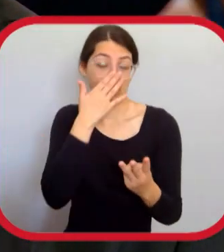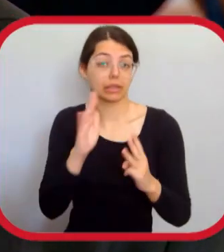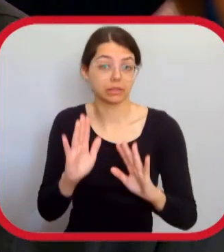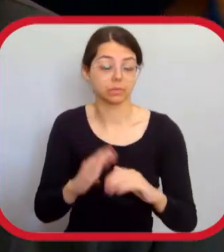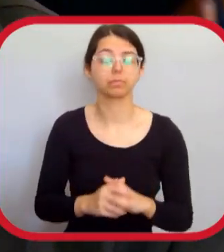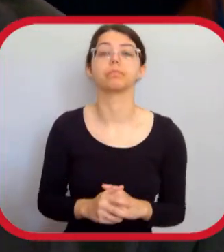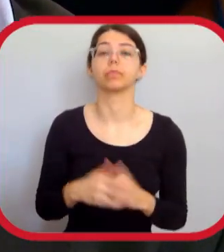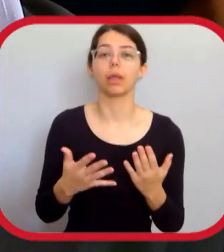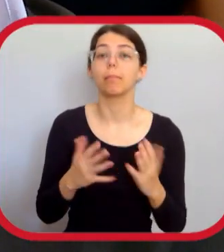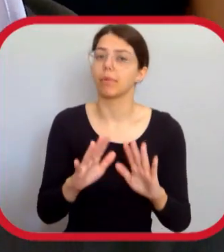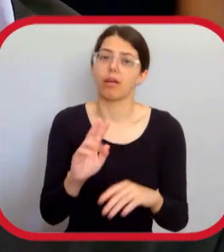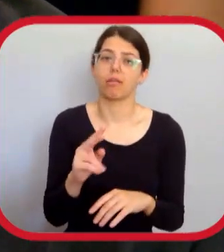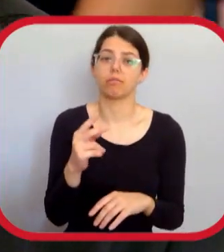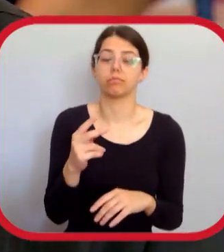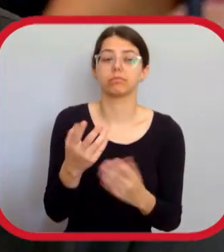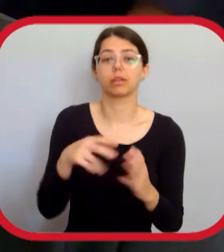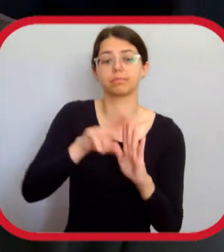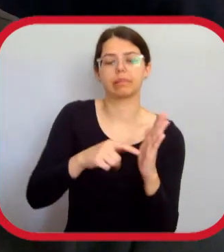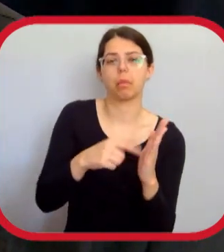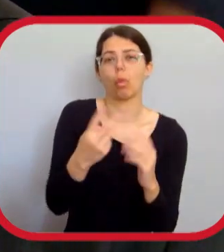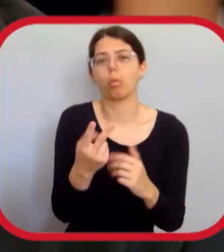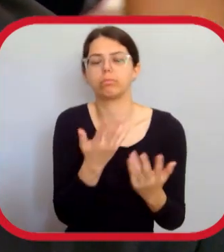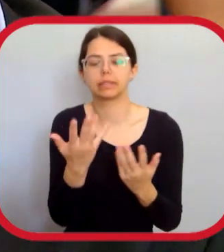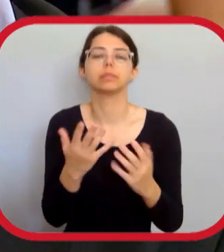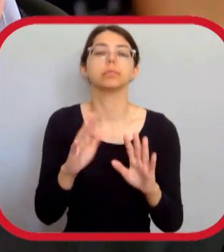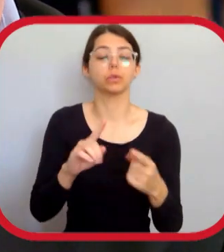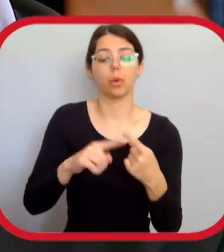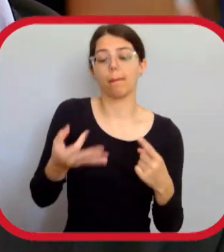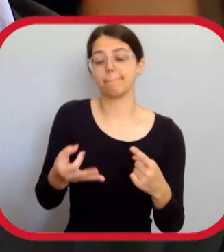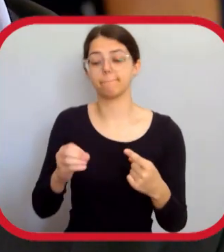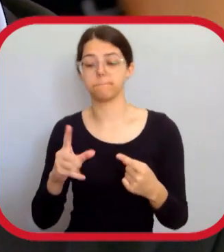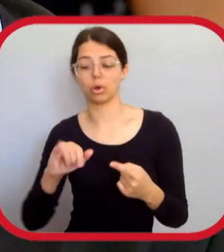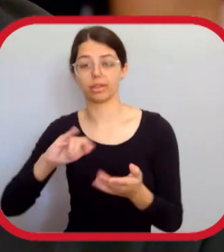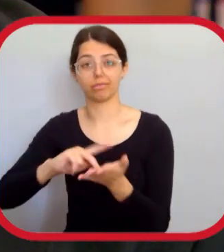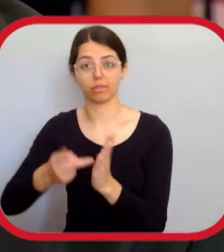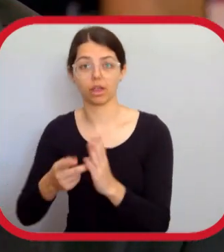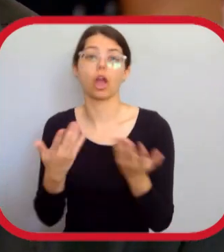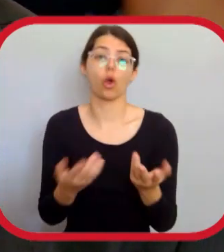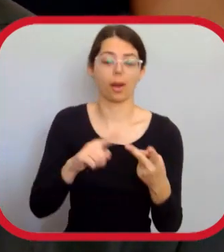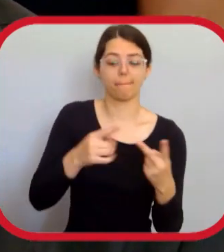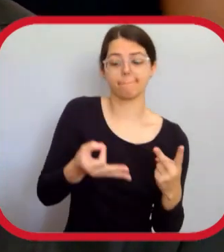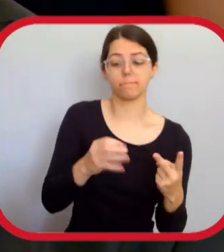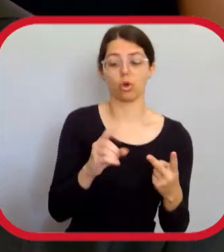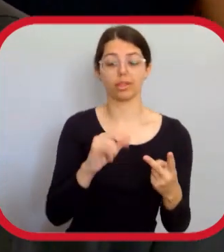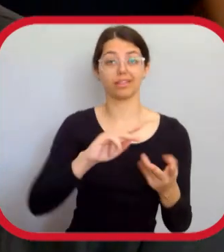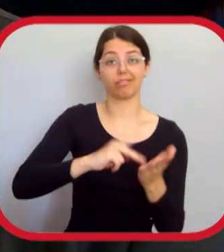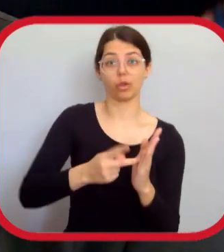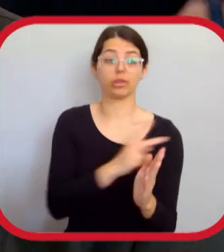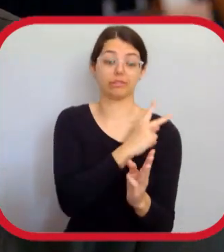aparentemente é ternário, por muito binário que diga ao RGES. Passamos a ter politécnicos, passamos a ter politécnicos e